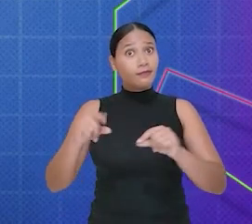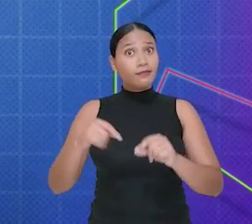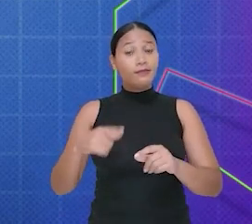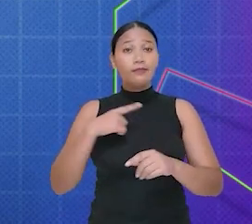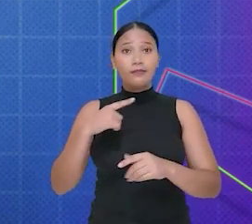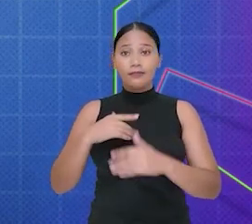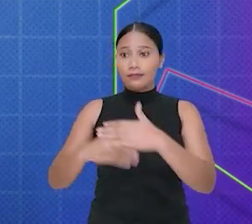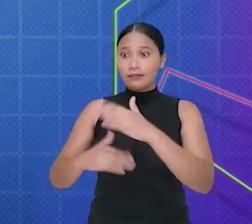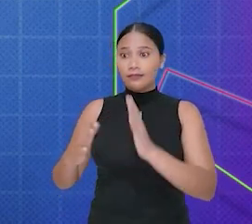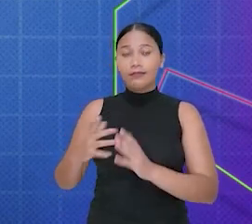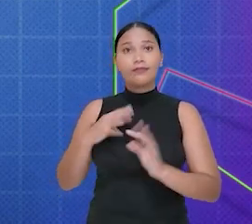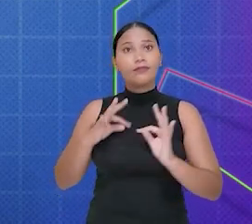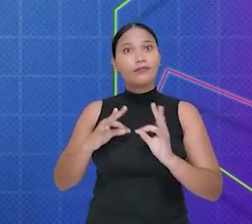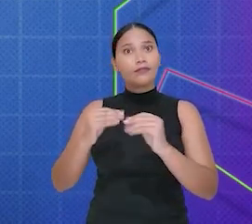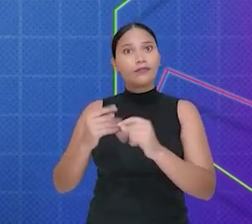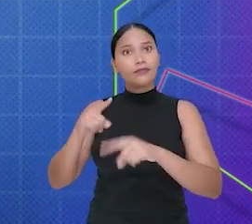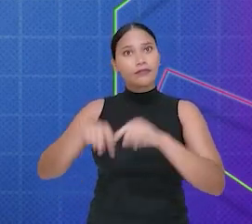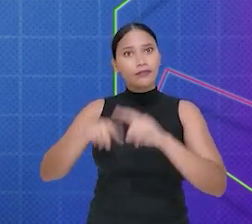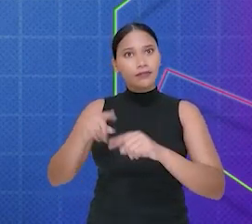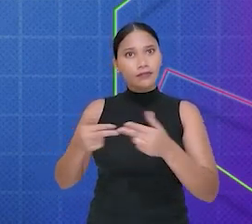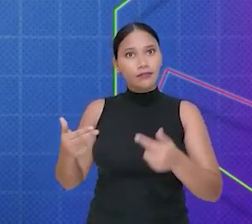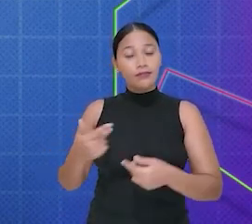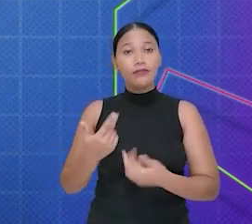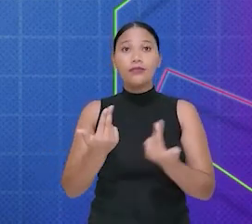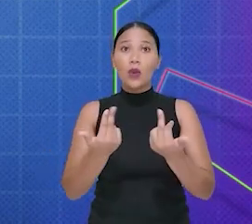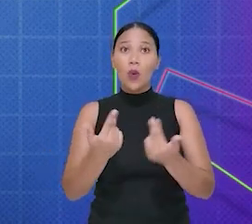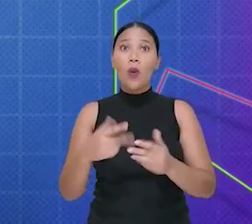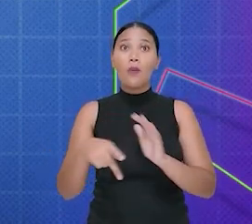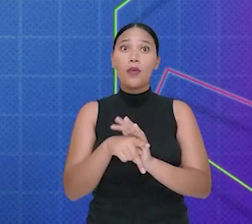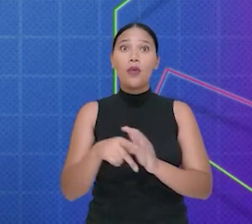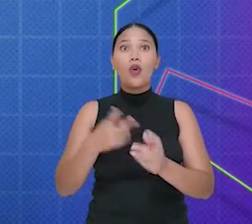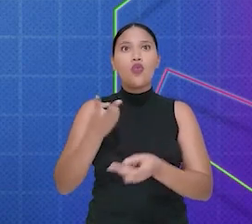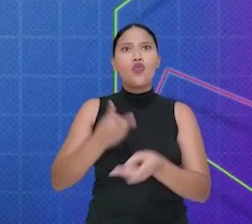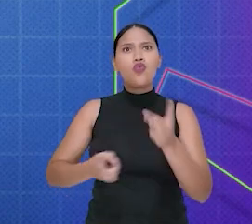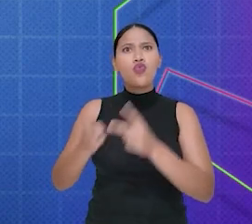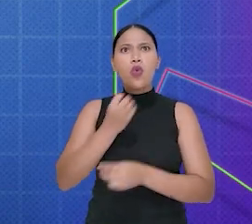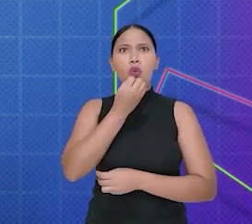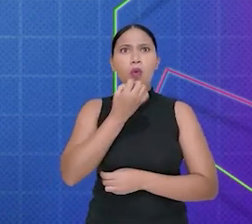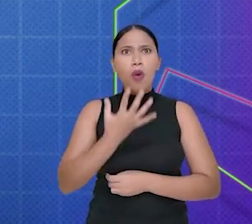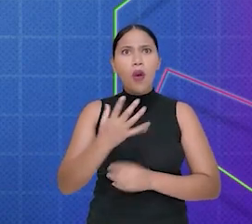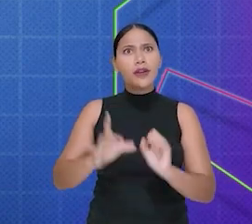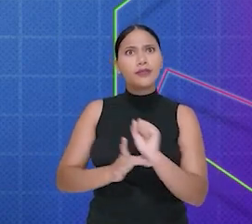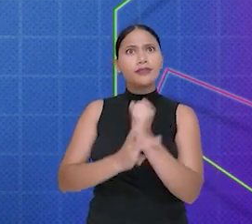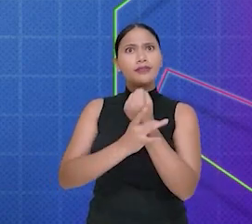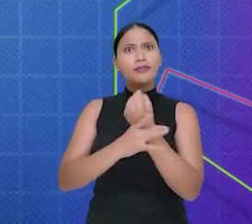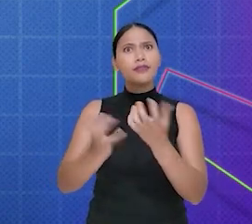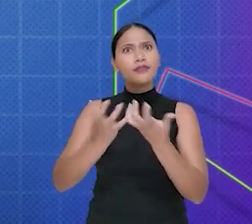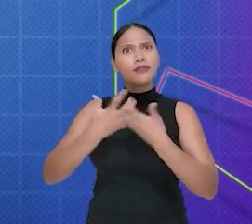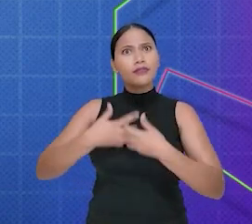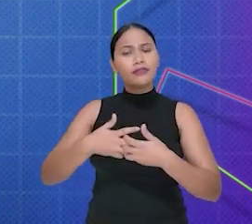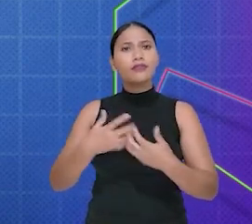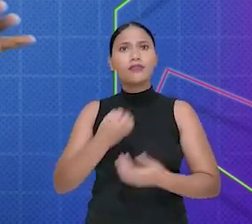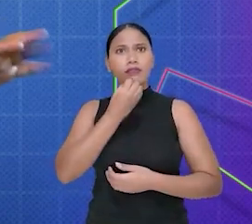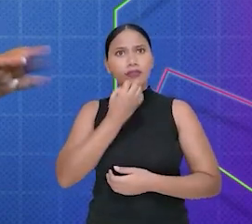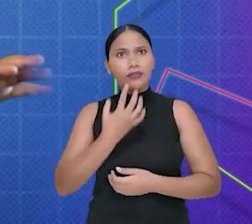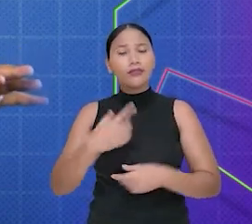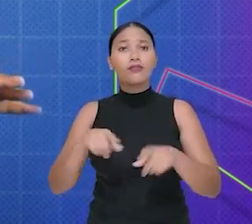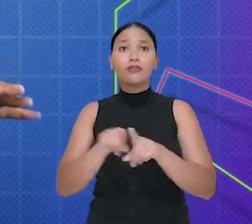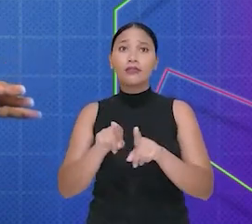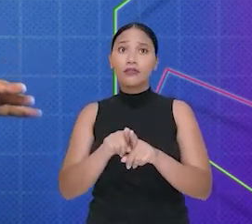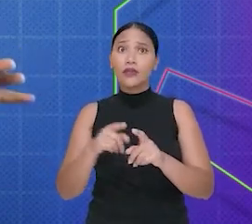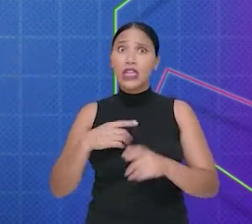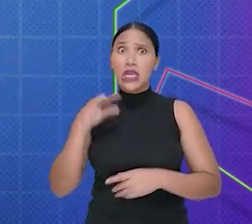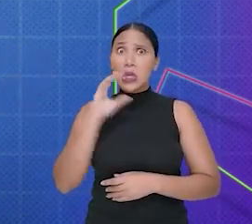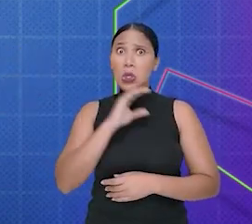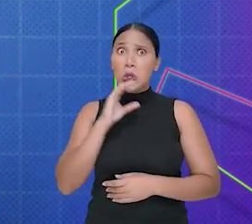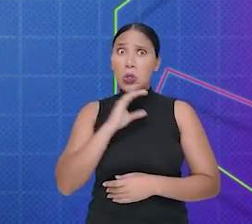um gabinete que tenha espaço suficiente para todos os componentes, bem como uma boa ventilação para garantir que o computador funcione de forma